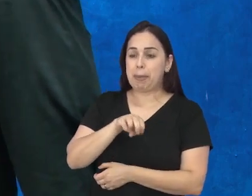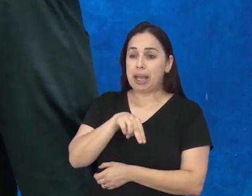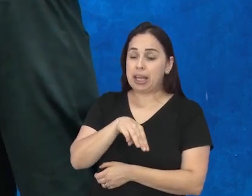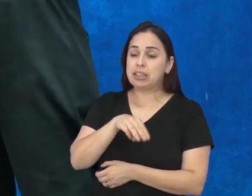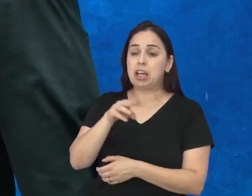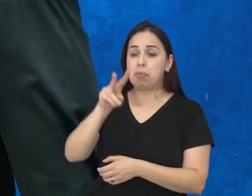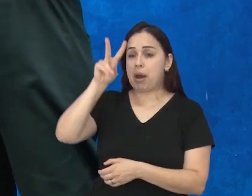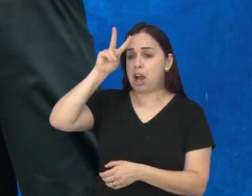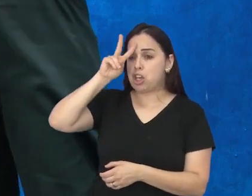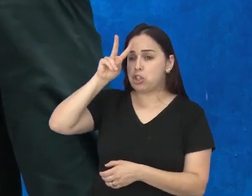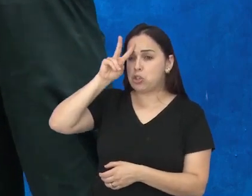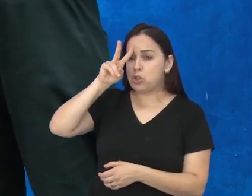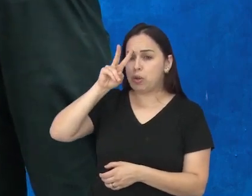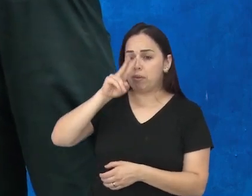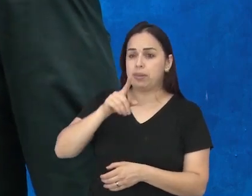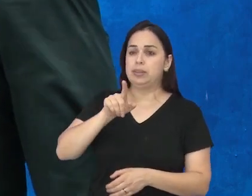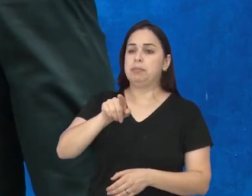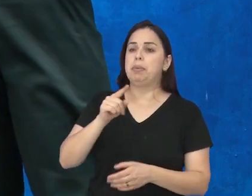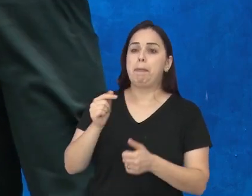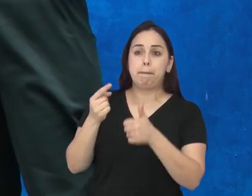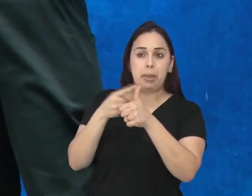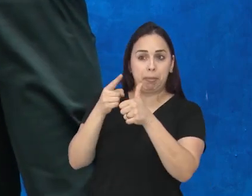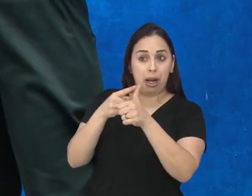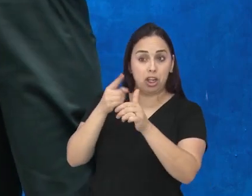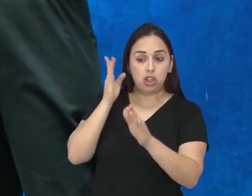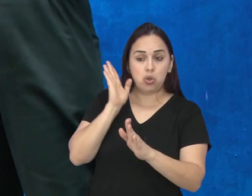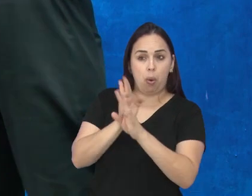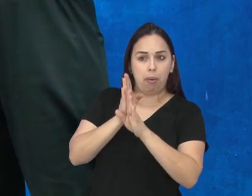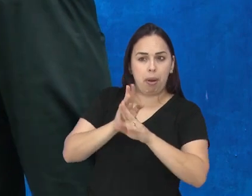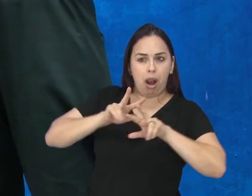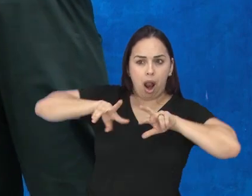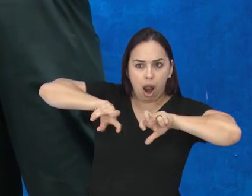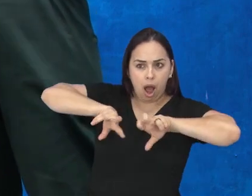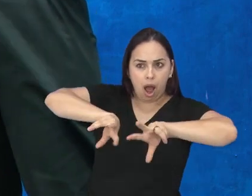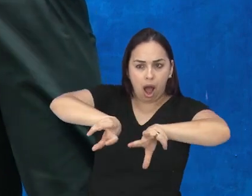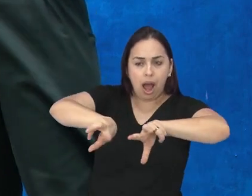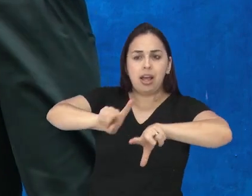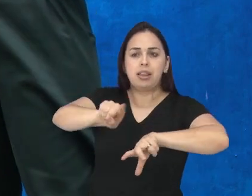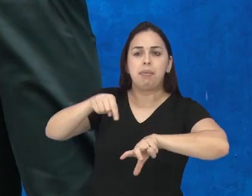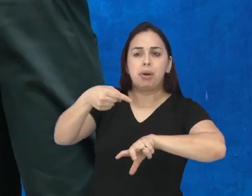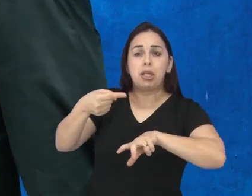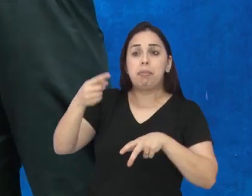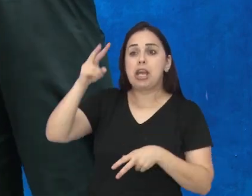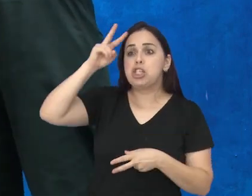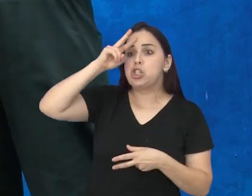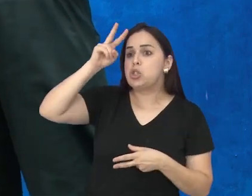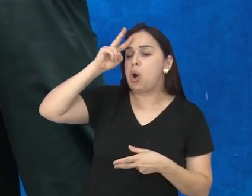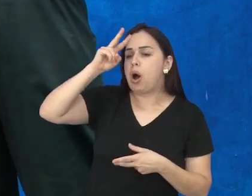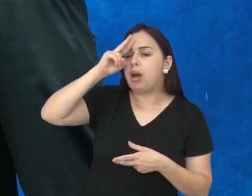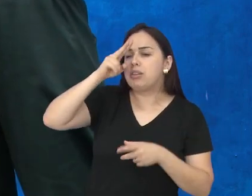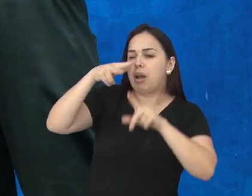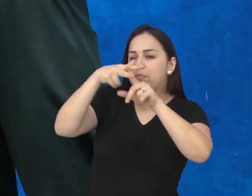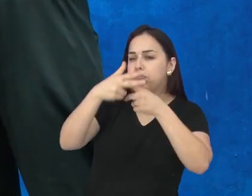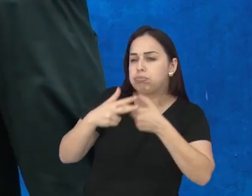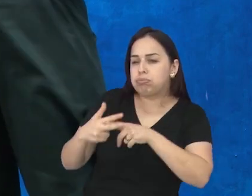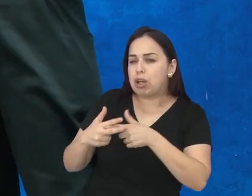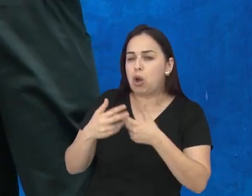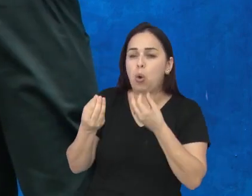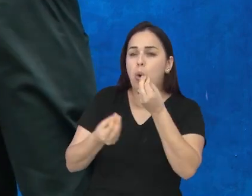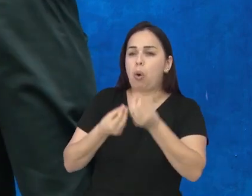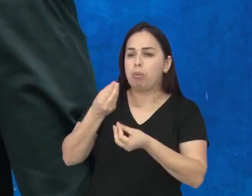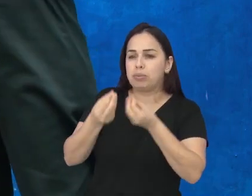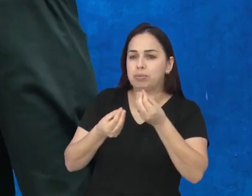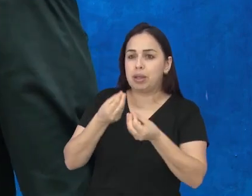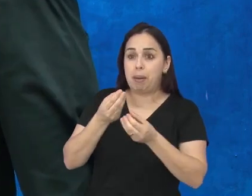uma história. Depois que vocês descobriram a capela, existe toda aí uma história, né? Que vocês resolveram restaurar. Como que